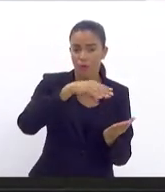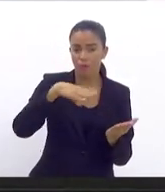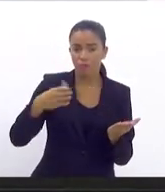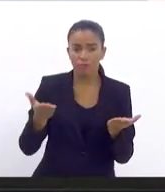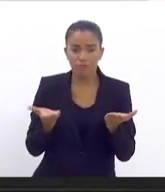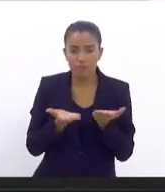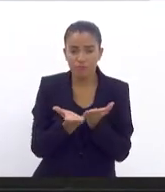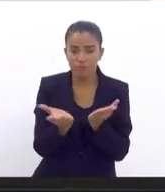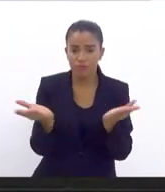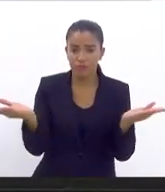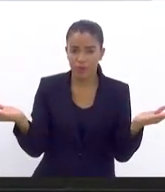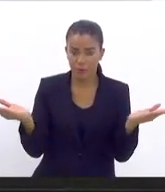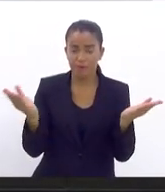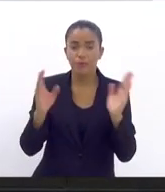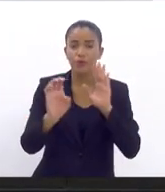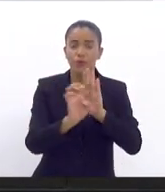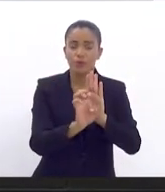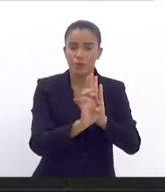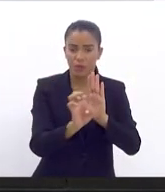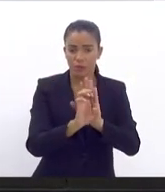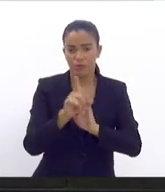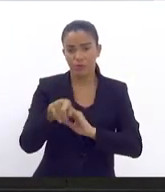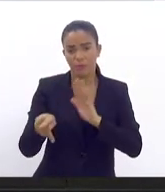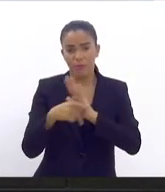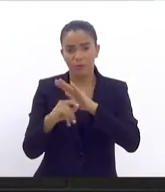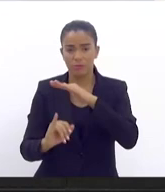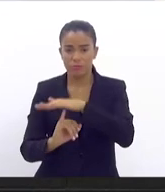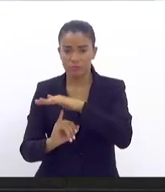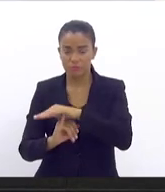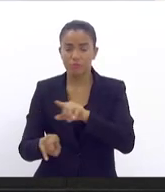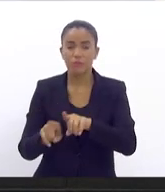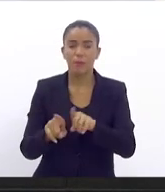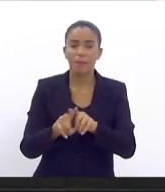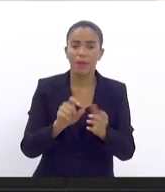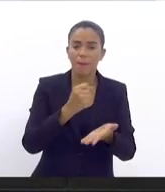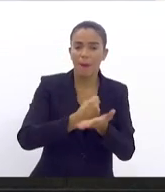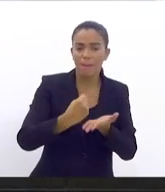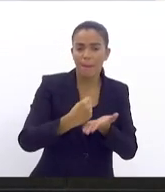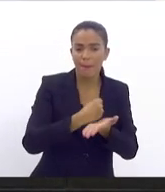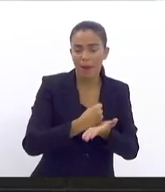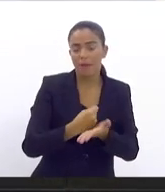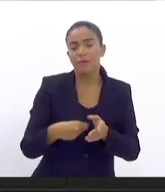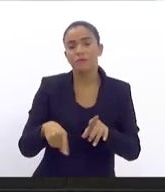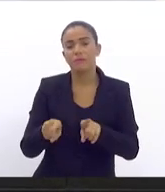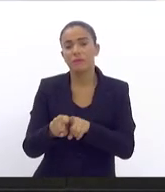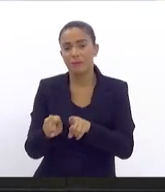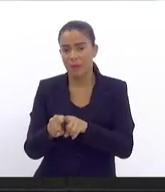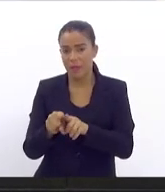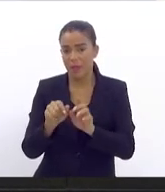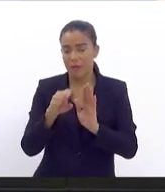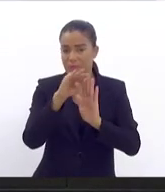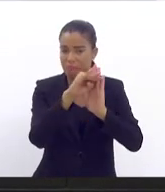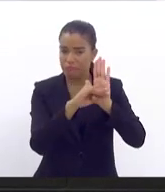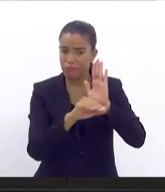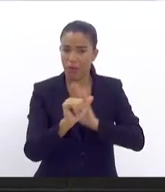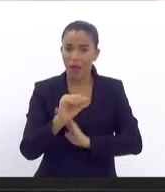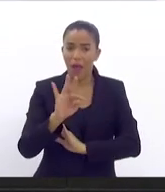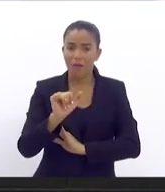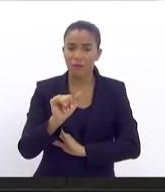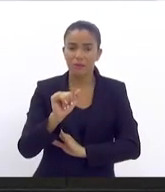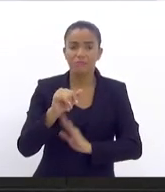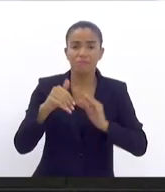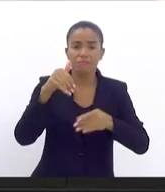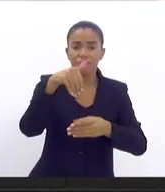autenticada dos estatutos da instituição, certidão do registro de estatutos no cartório competente, ata de eleição da